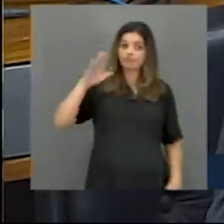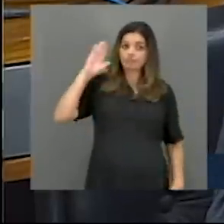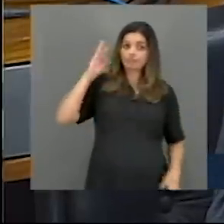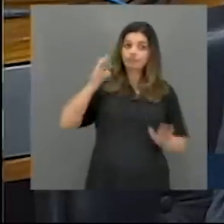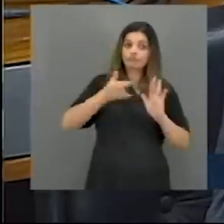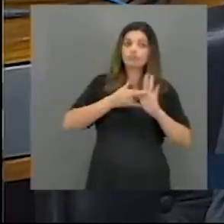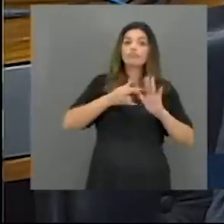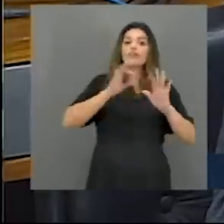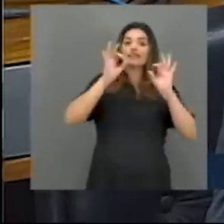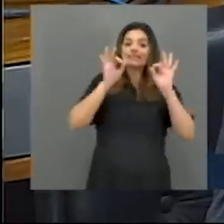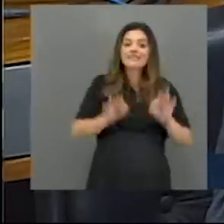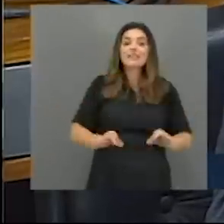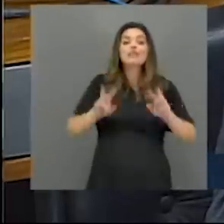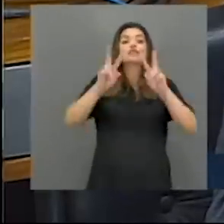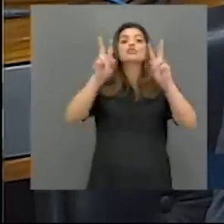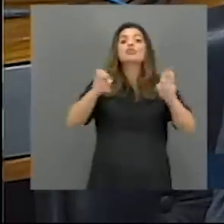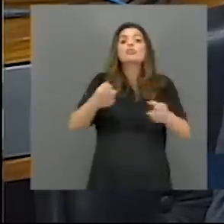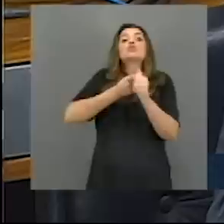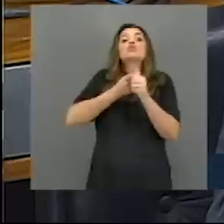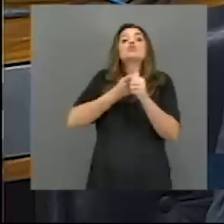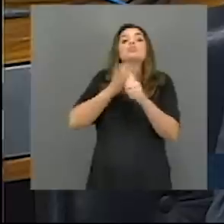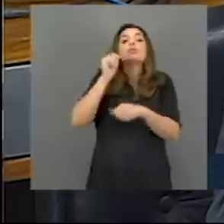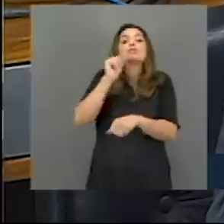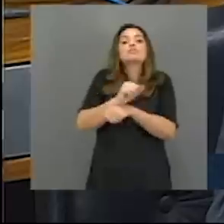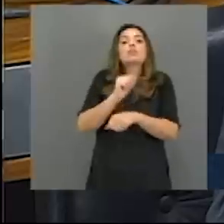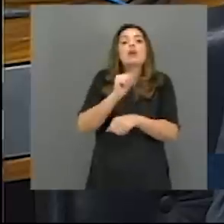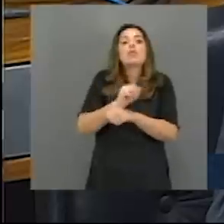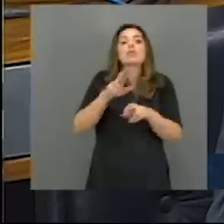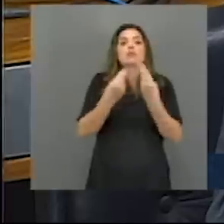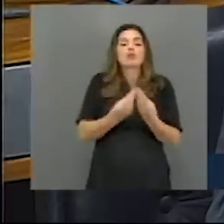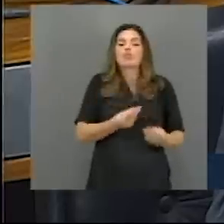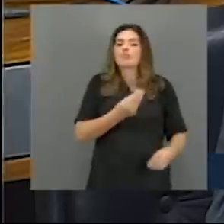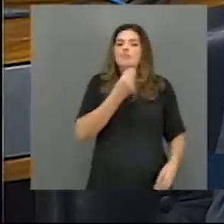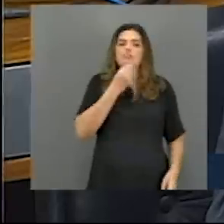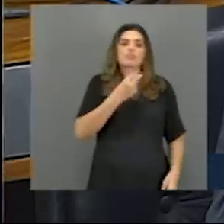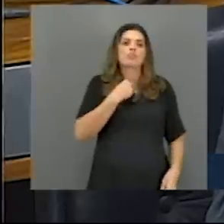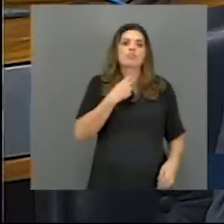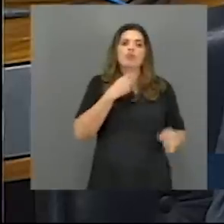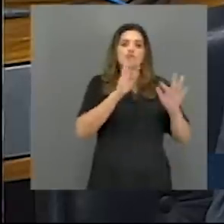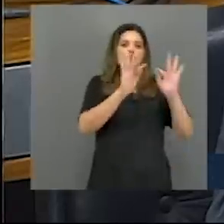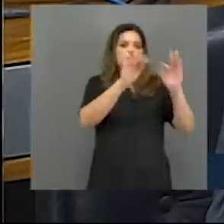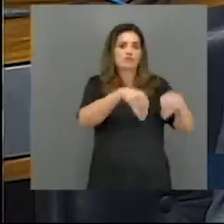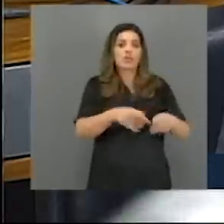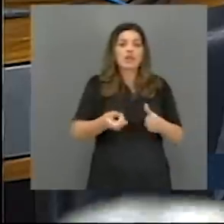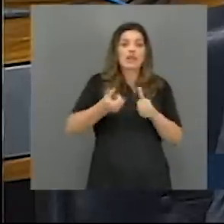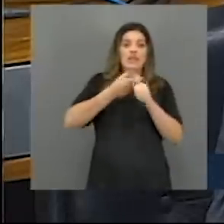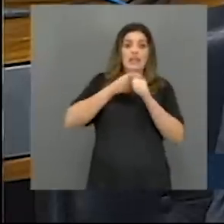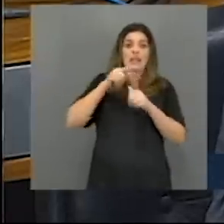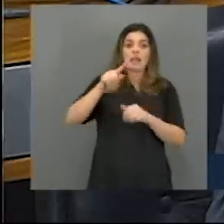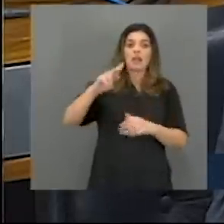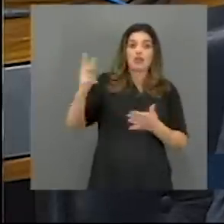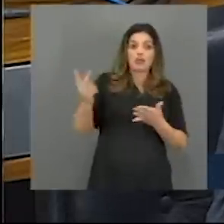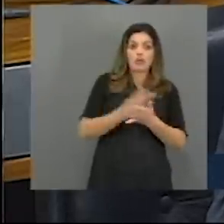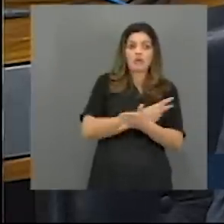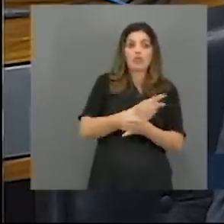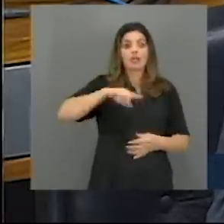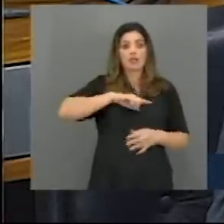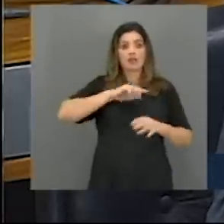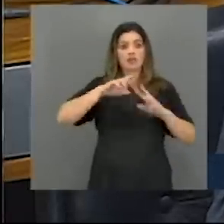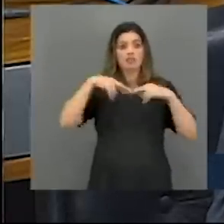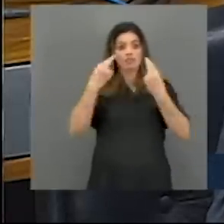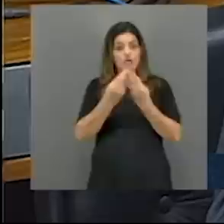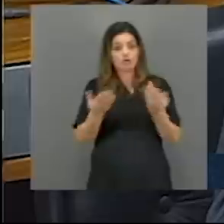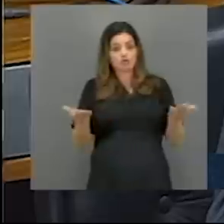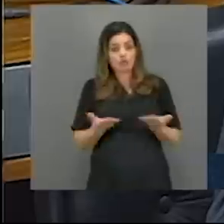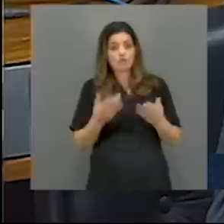versaria exatamente sobre a suspensão da reunião em vez do seu encerramento. A referida suspensão trouxe consequências para a reunião de hoje, na